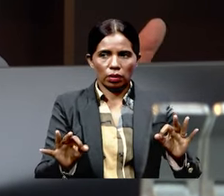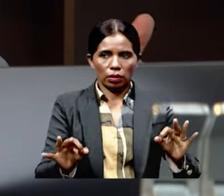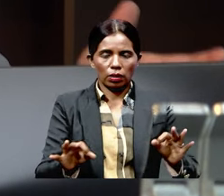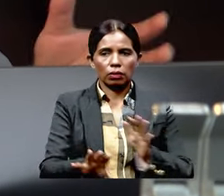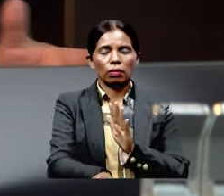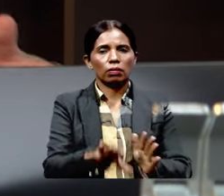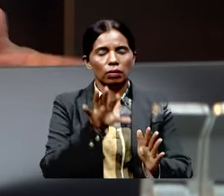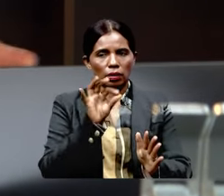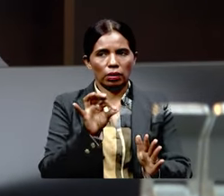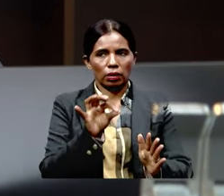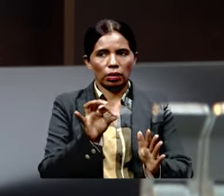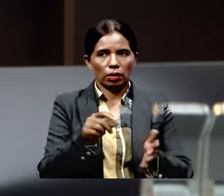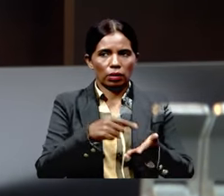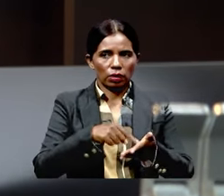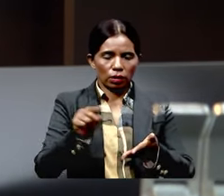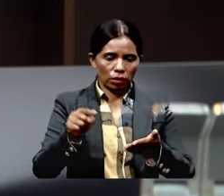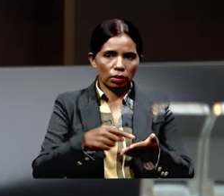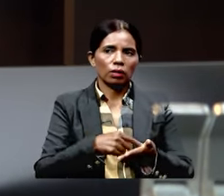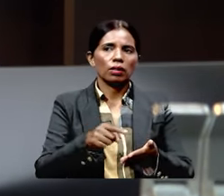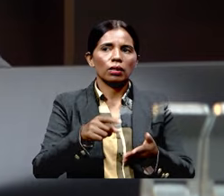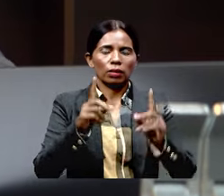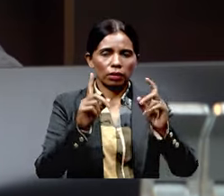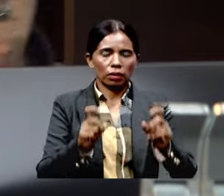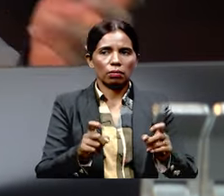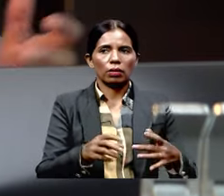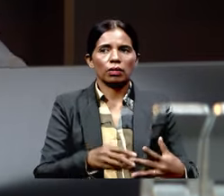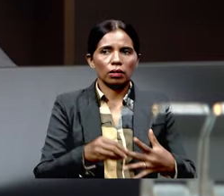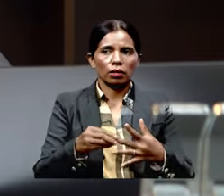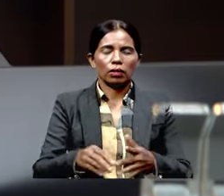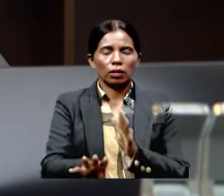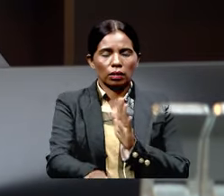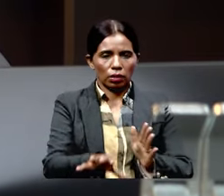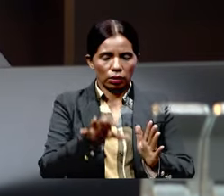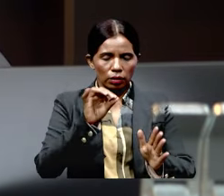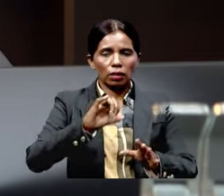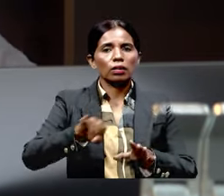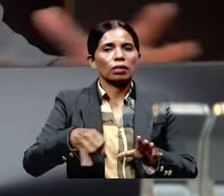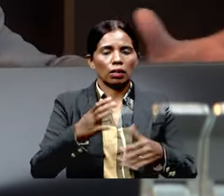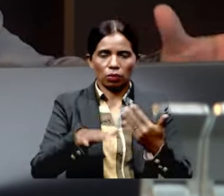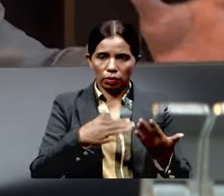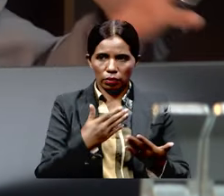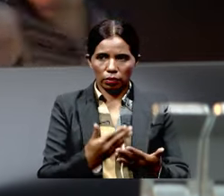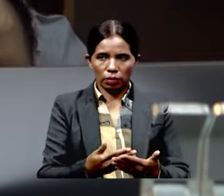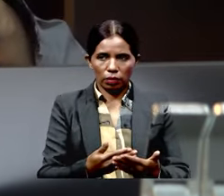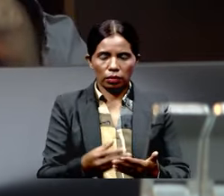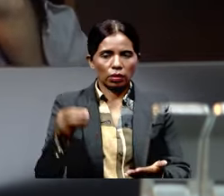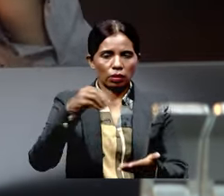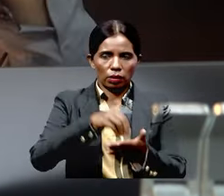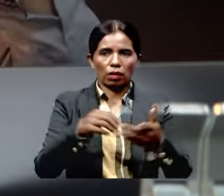seleção curizi exame ba regime especial outro dia seleção ba regime geral outro dia foi então